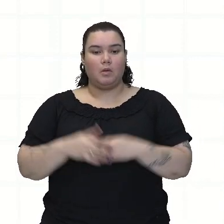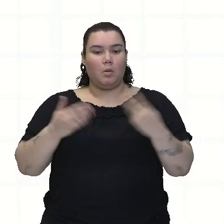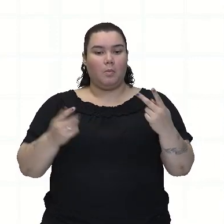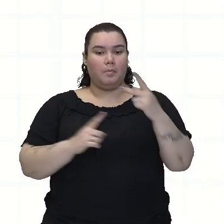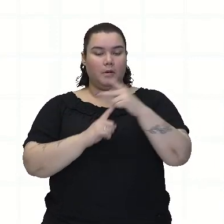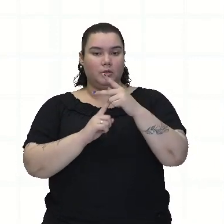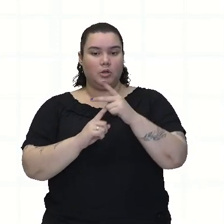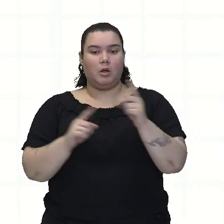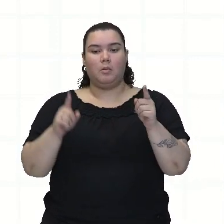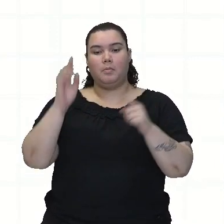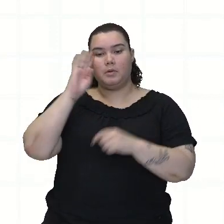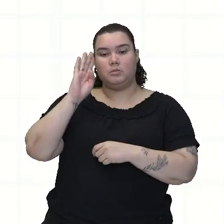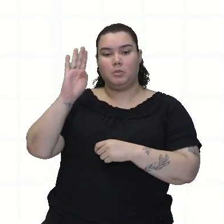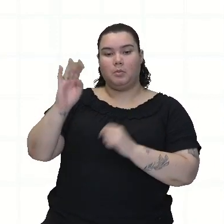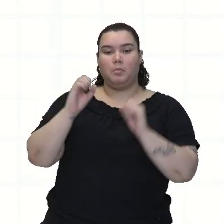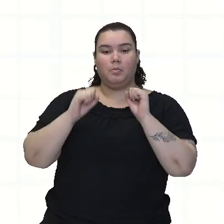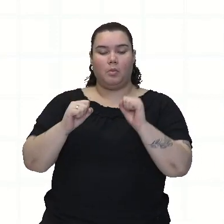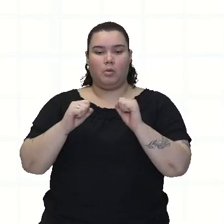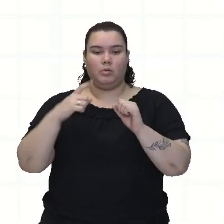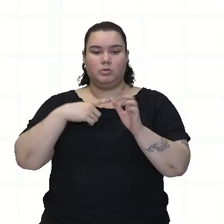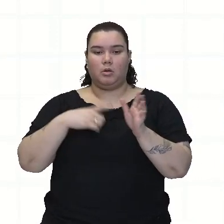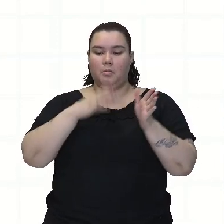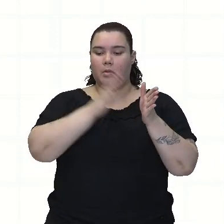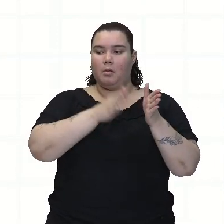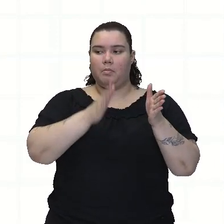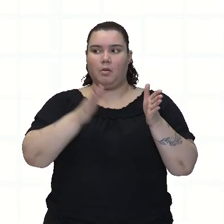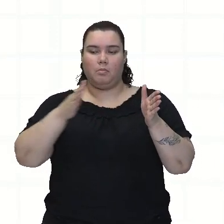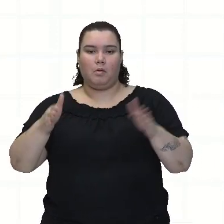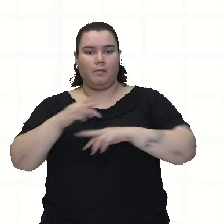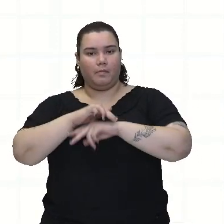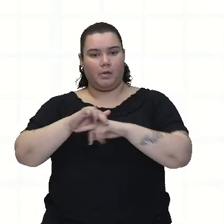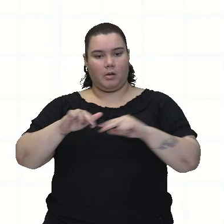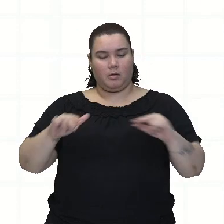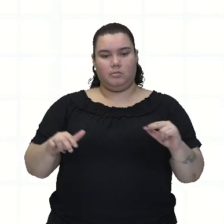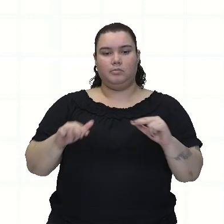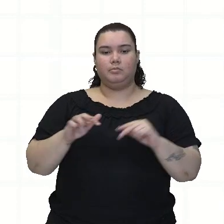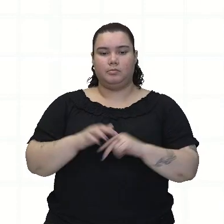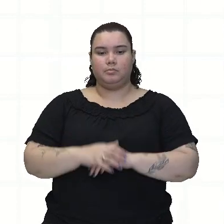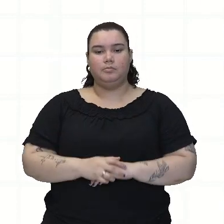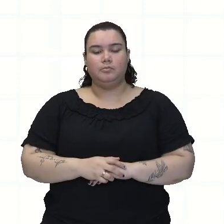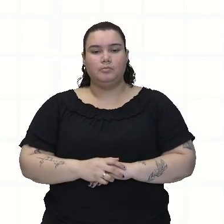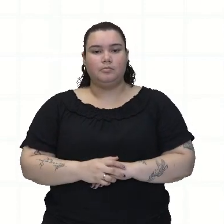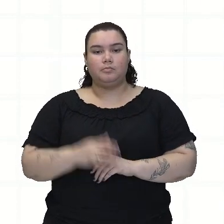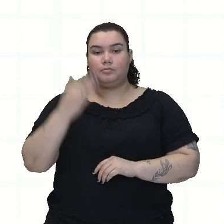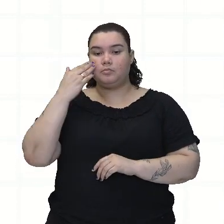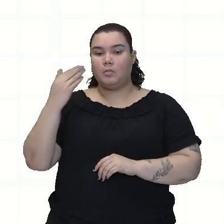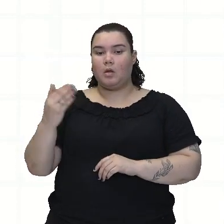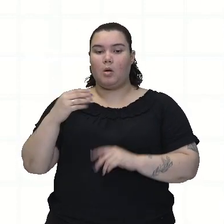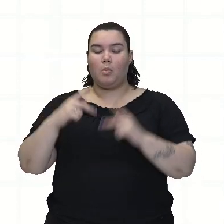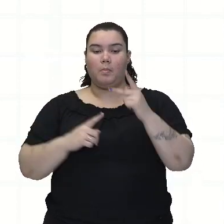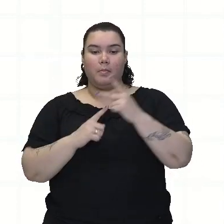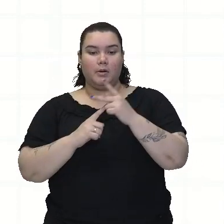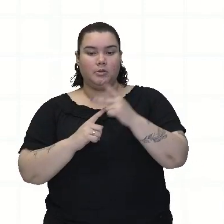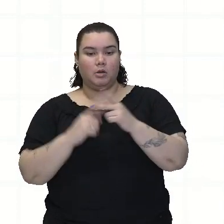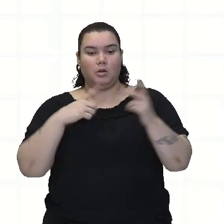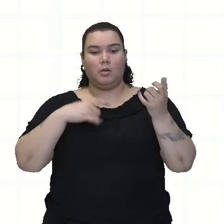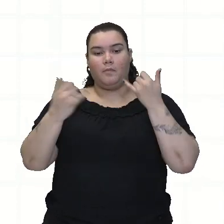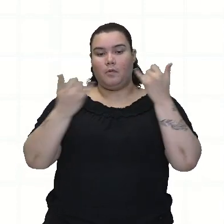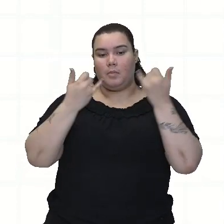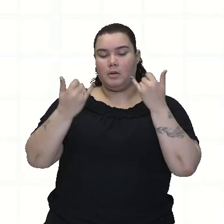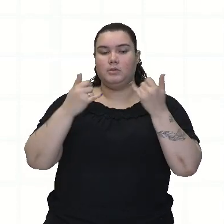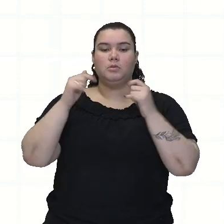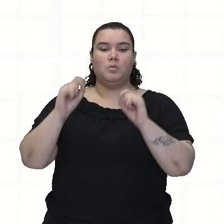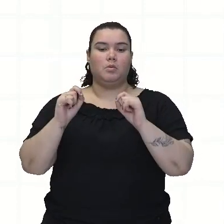principalmente, pode ser bastante desmembrado em vários elementos que nós veremos. Aqui o predicado é informação realizada pelo sujeito,